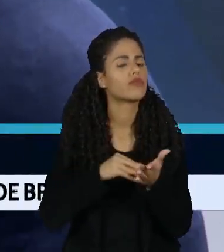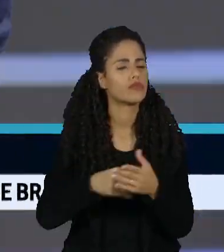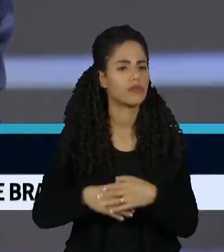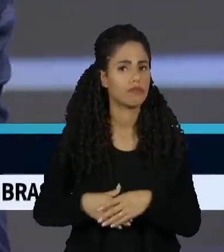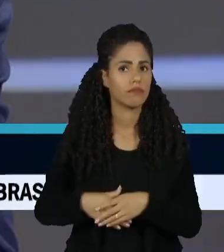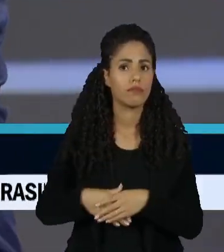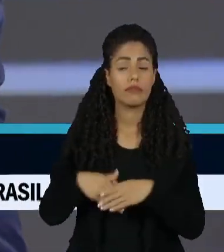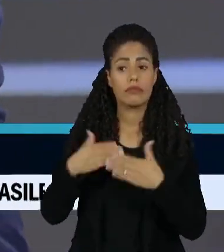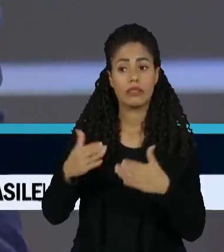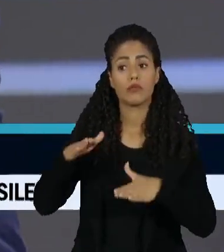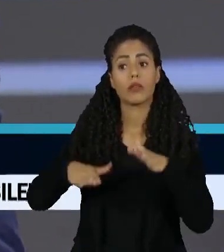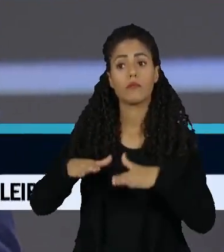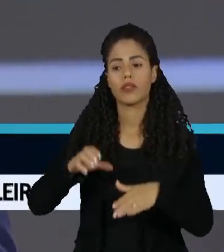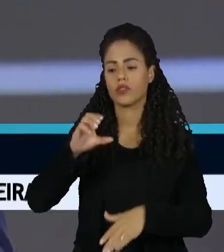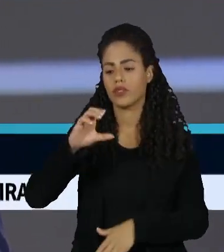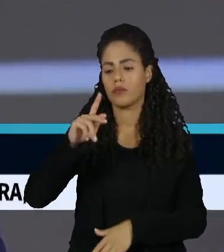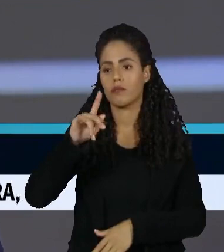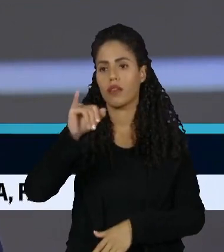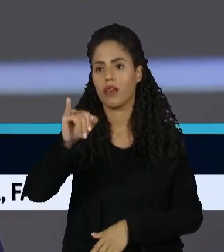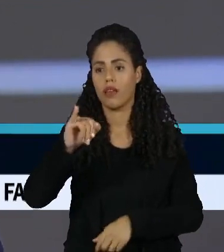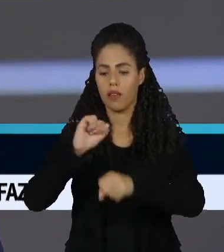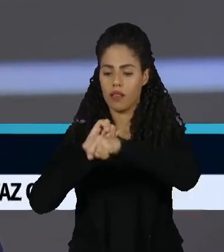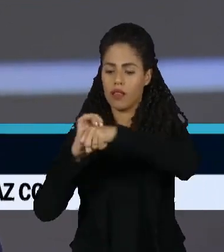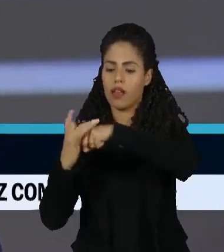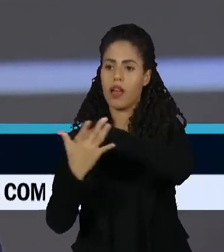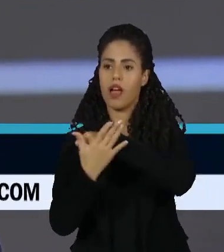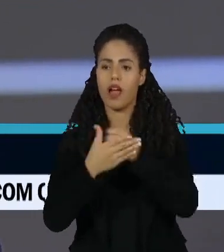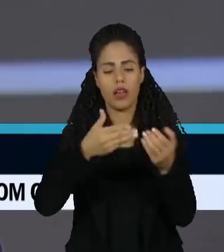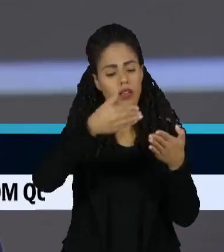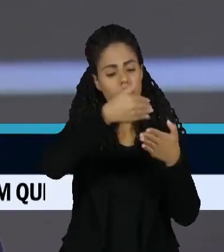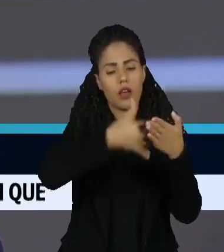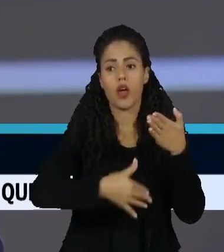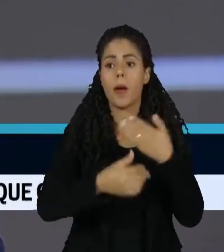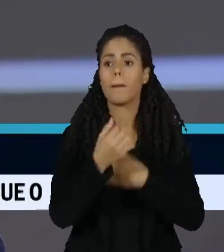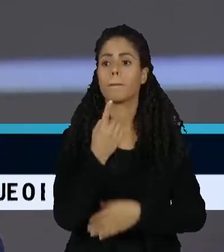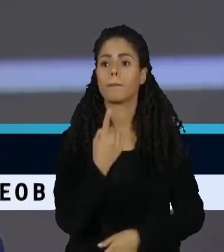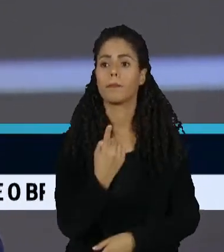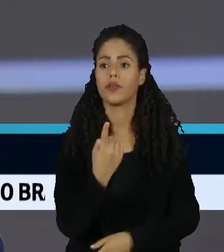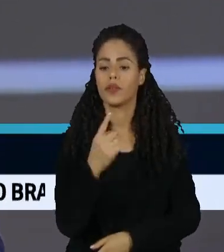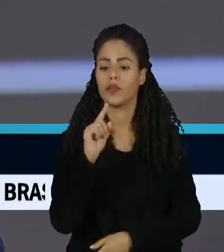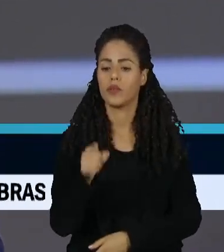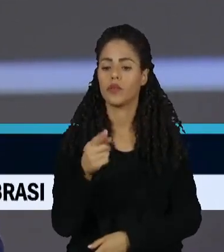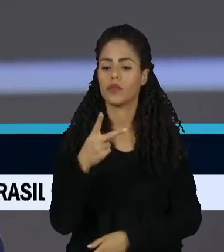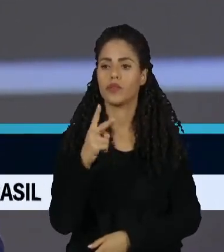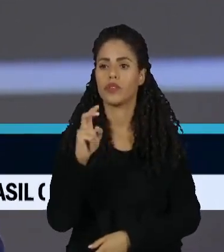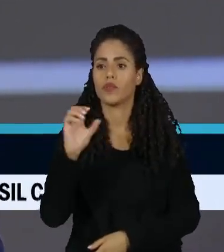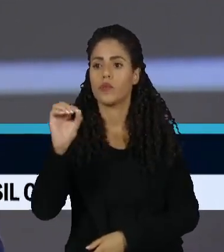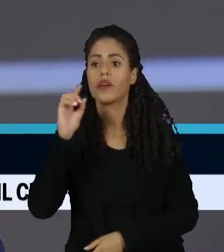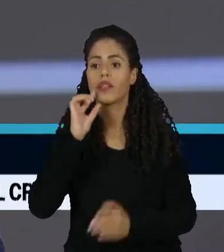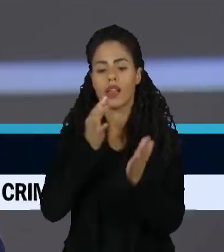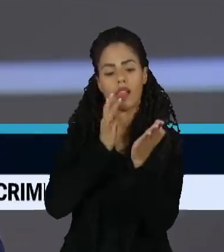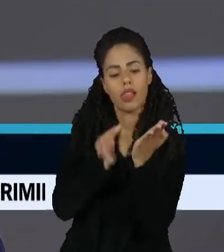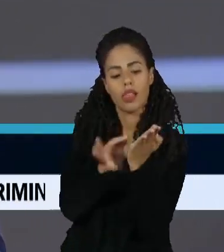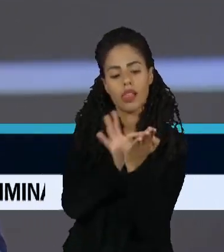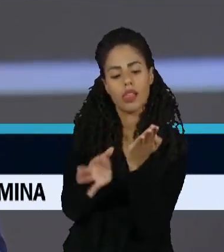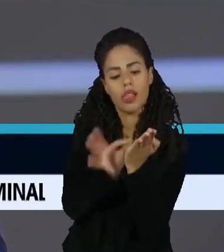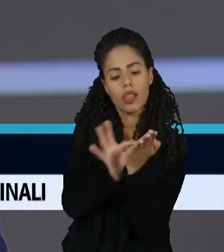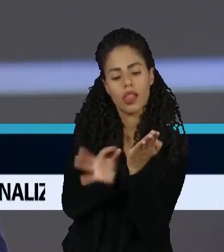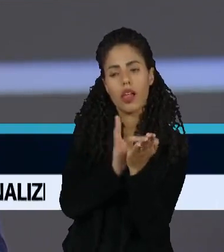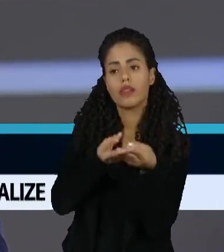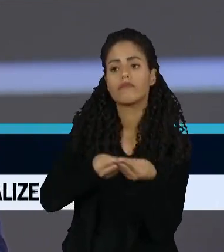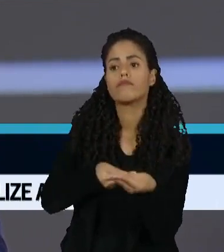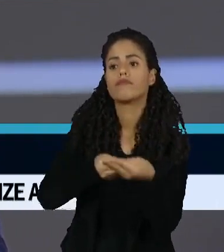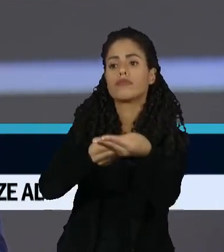né? A CPI da pandemia fez um brilhante relatório de 1.250 páginas e encaminhou a quem de direito, ou seja,